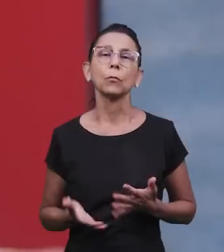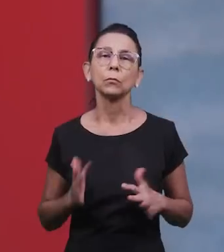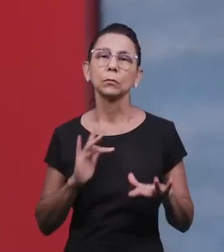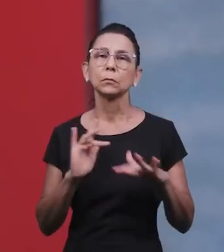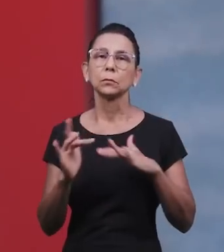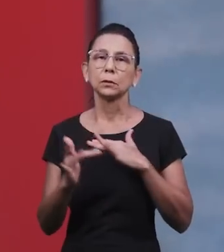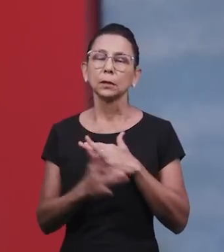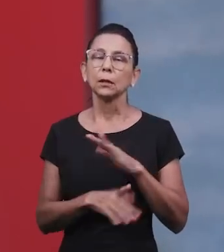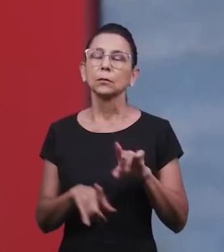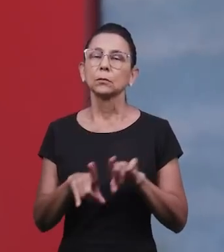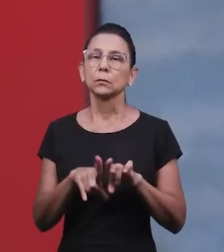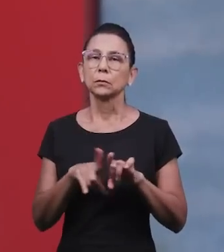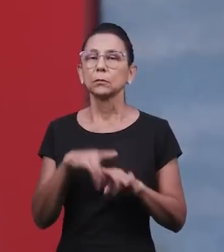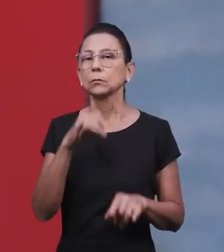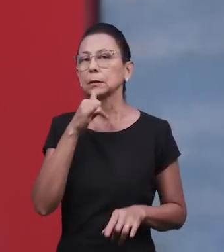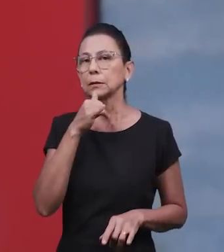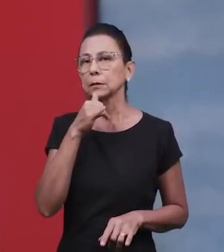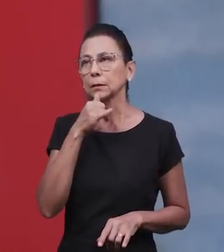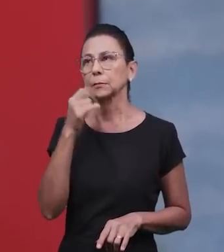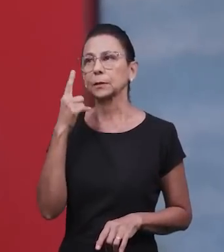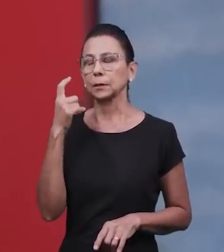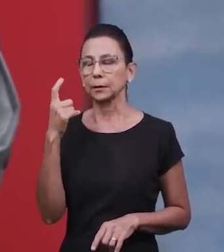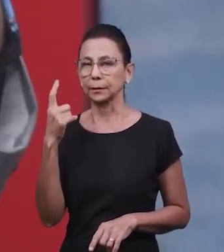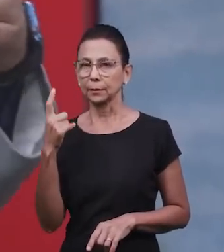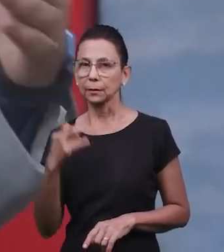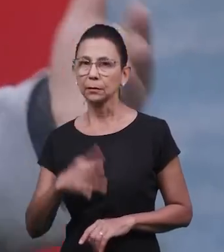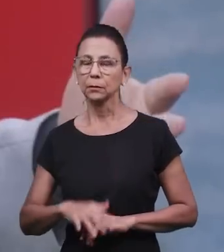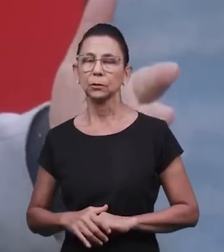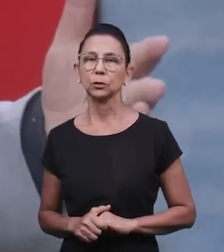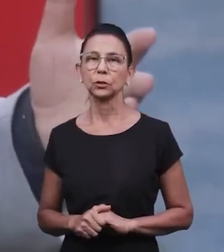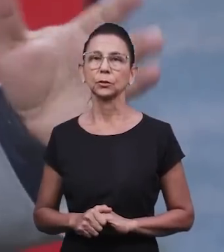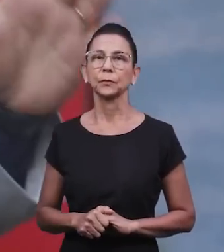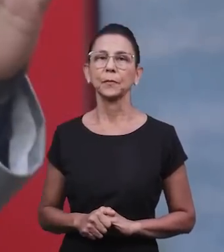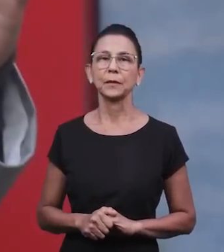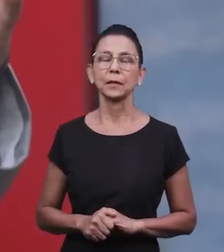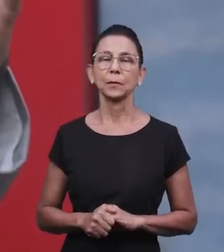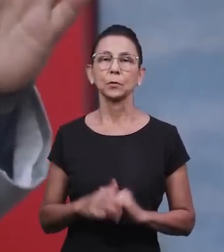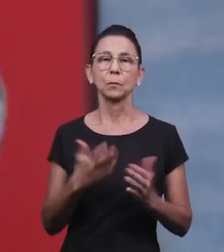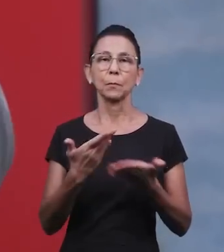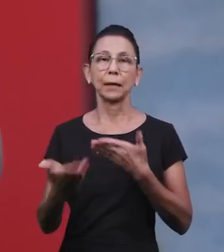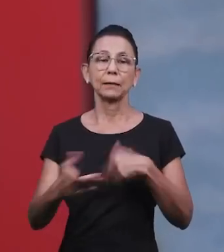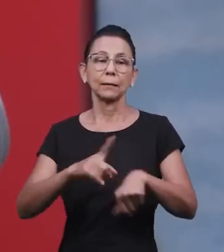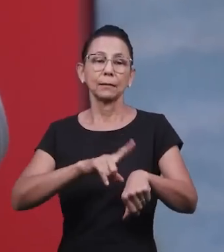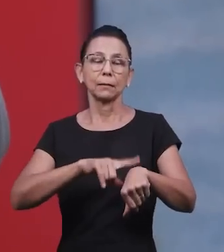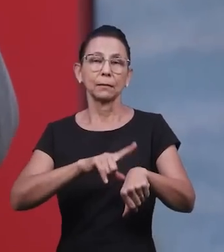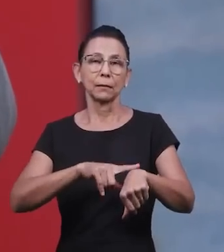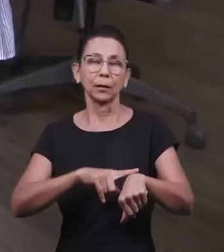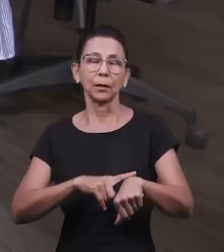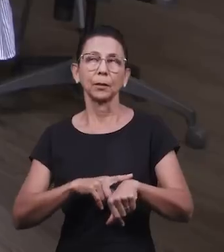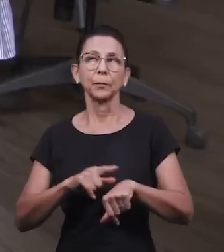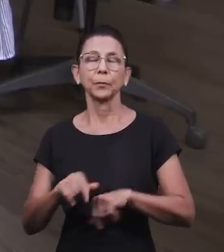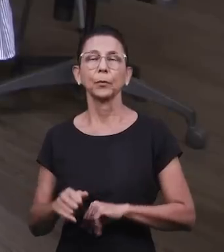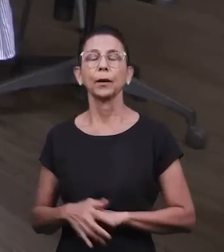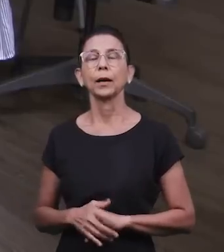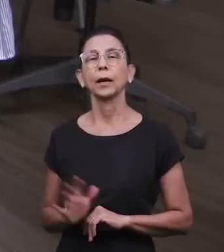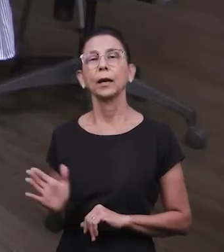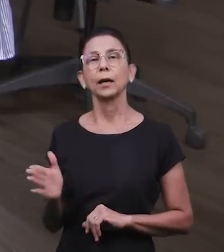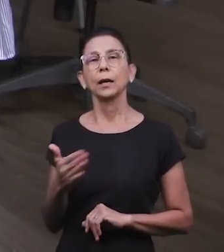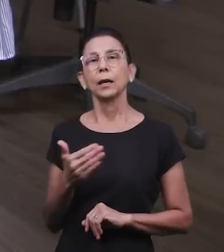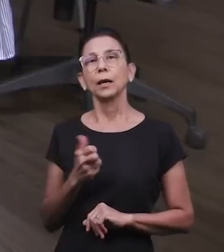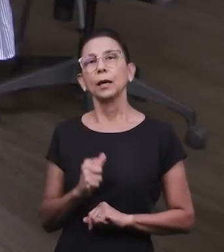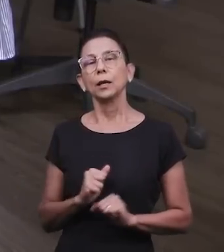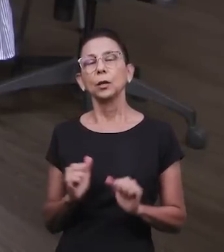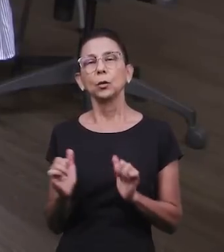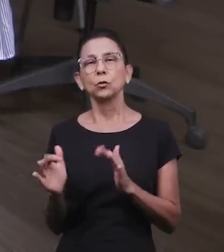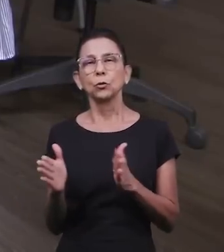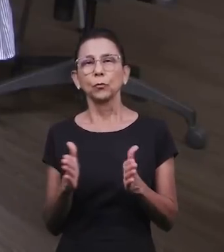outro exemplo que nesse aspecto de roubar tempo, durante um tempo eu me abstive de ouvir áudio de